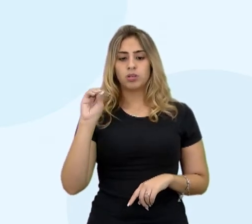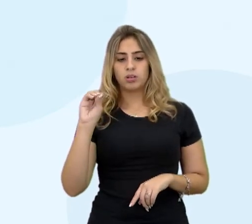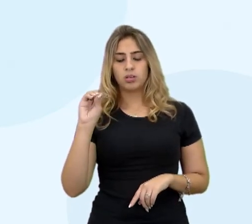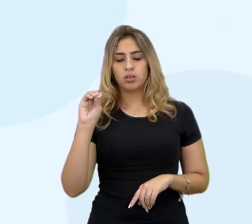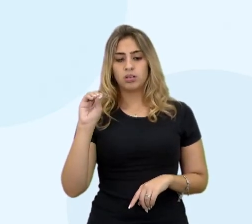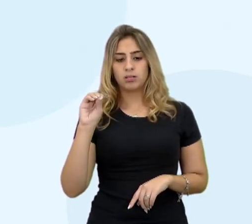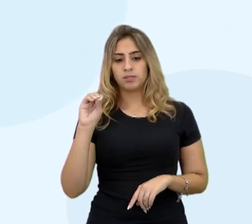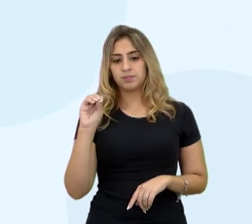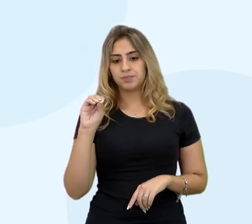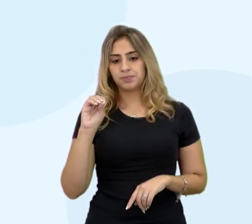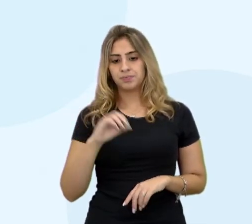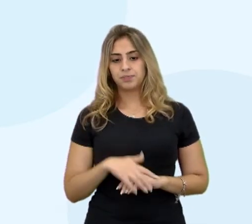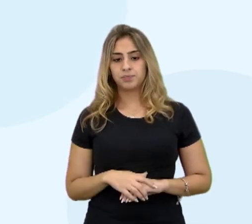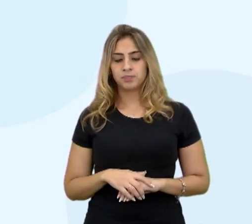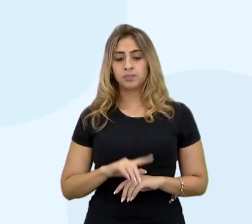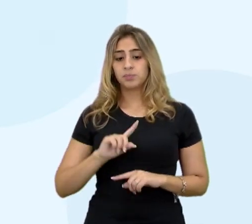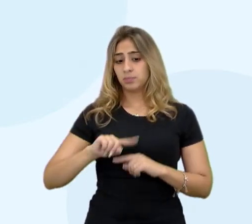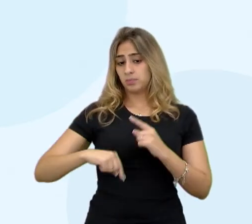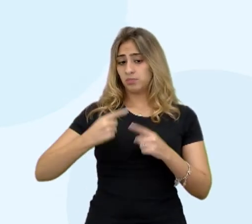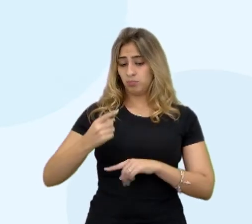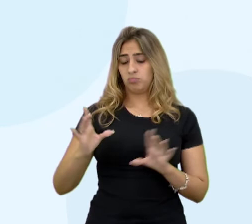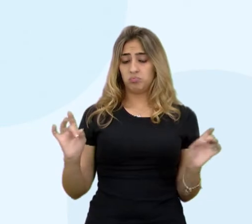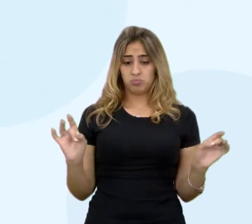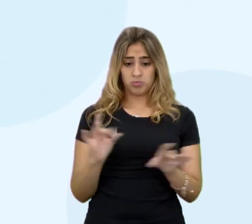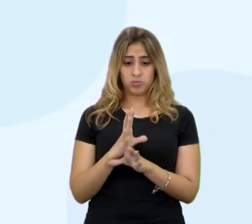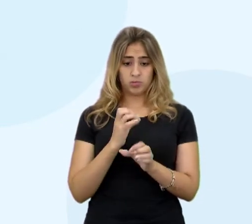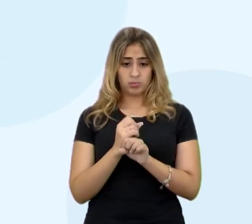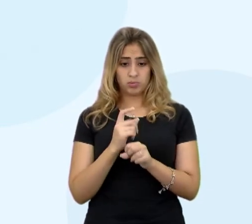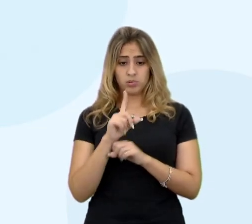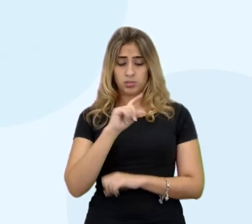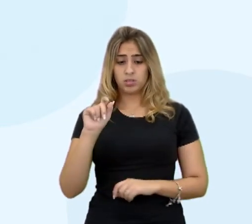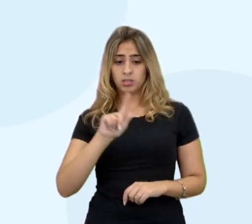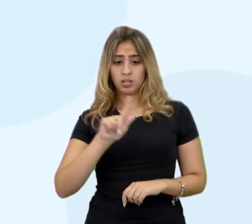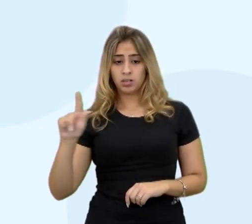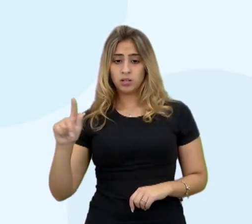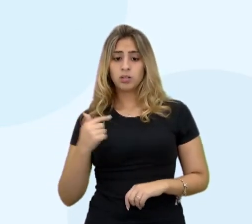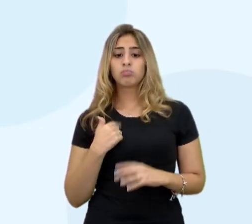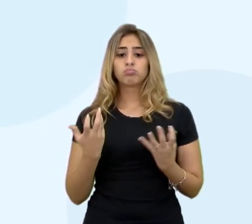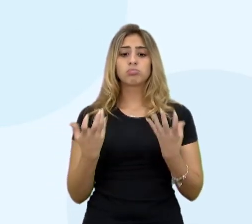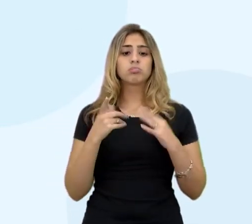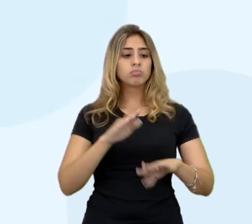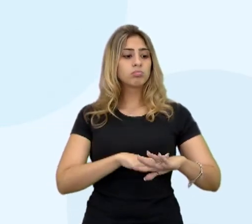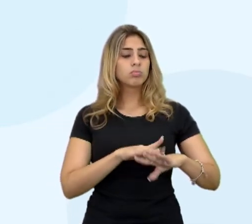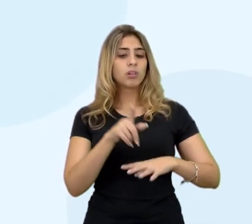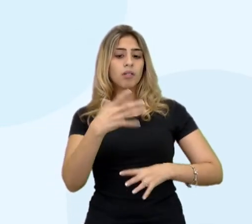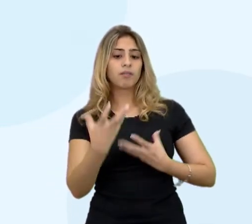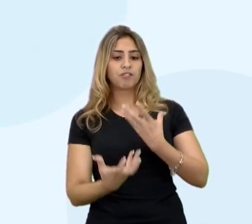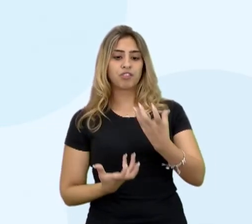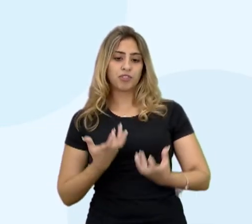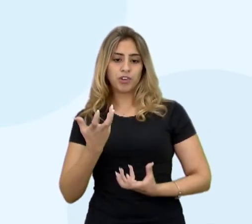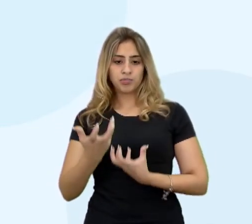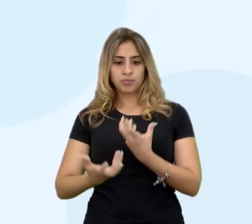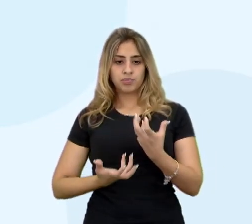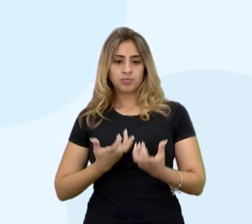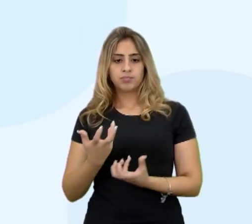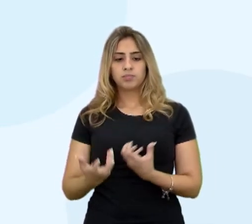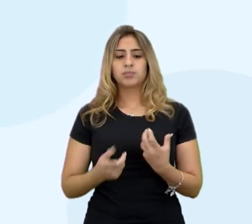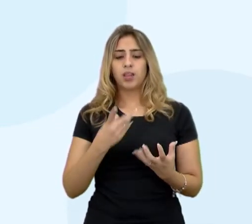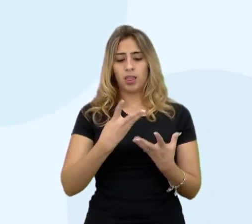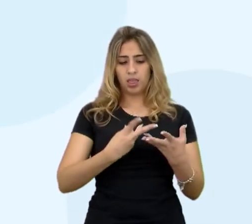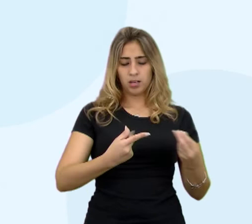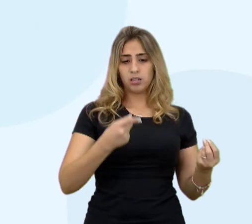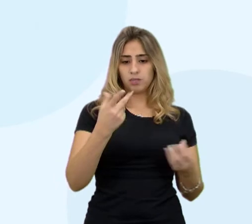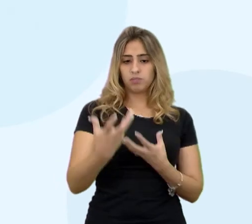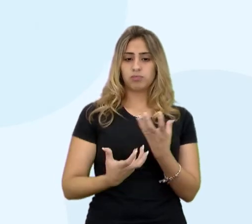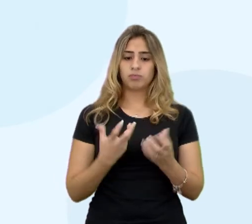variar. E aqui, depois que ela chegou nos 100 graus, eu quero que ela ferva, né? Aqui ela está líquida, aqui ela